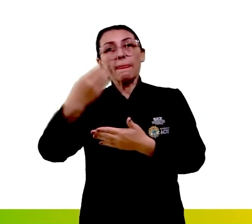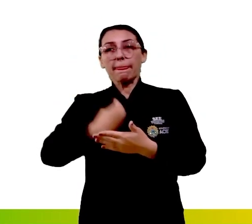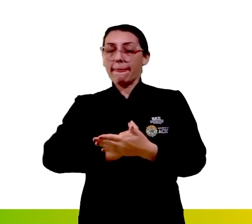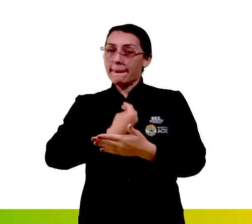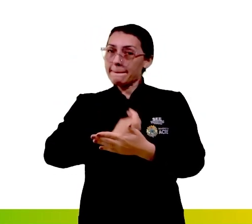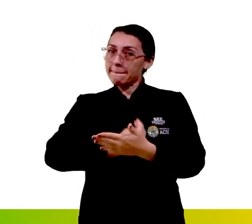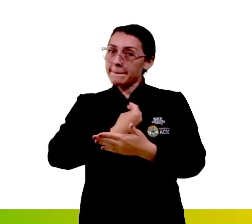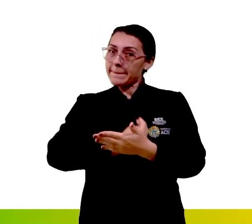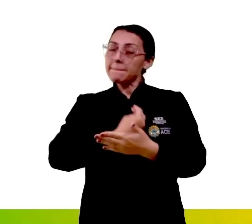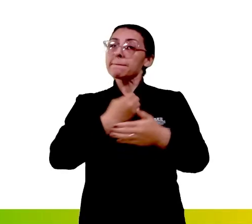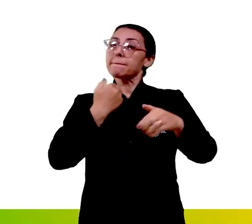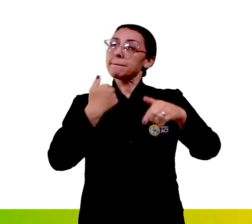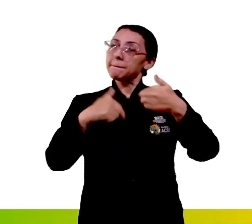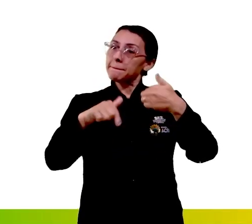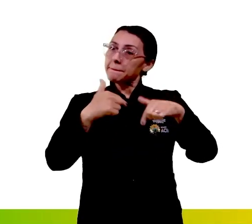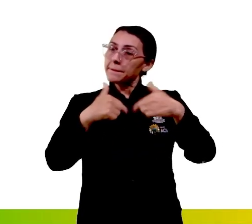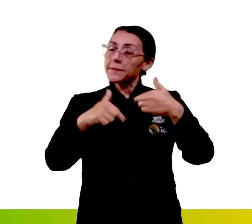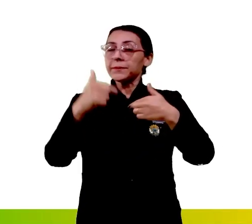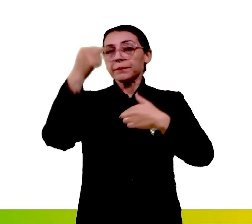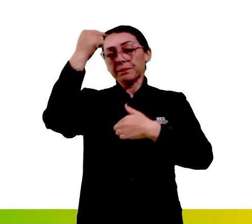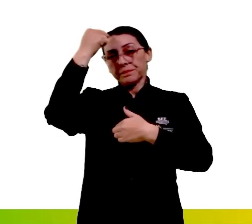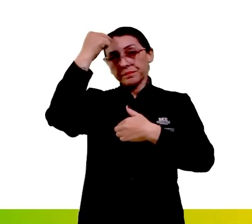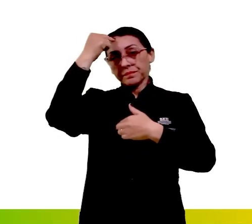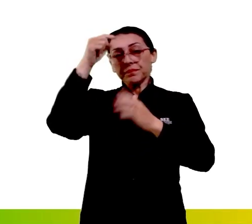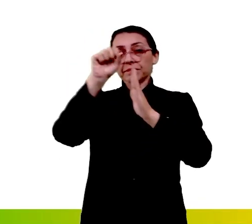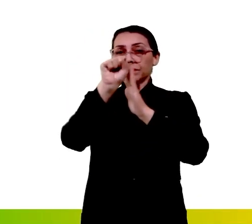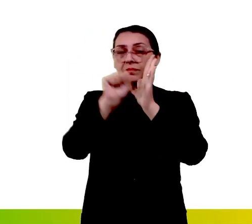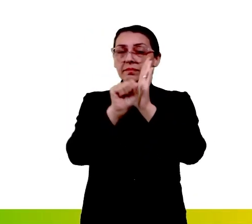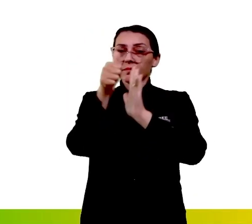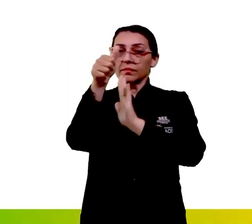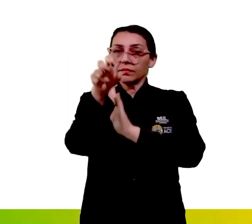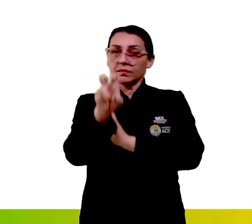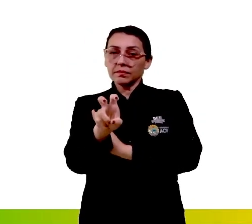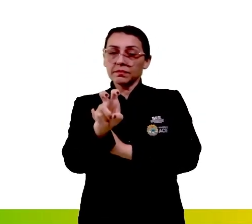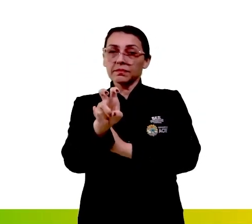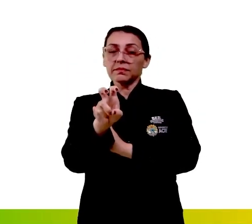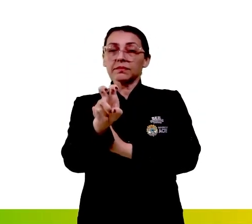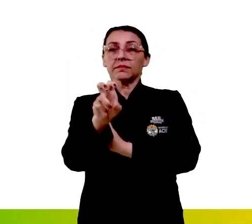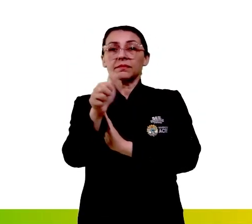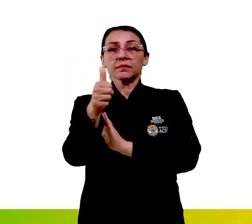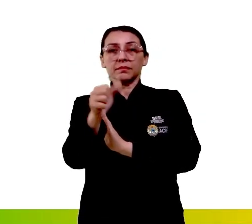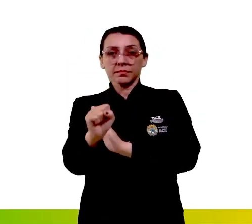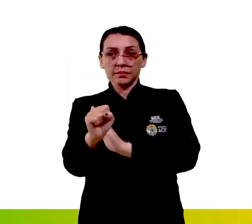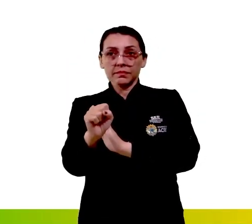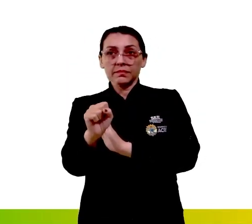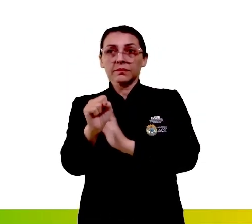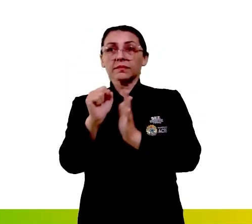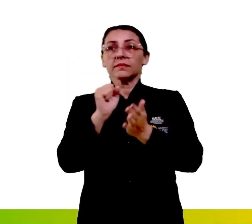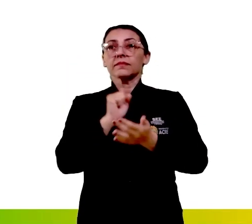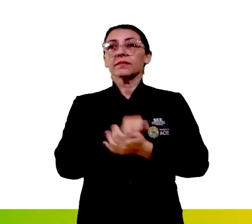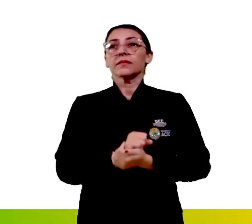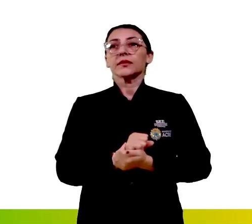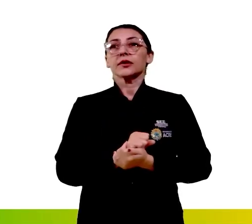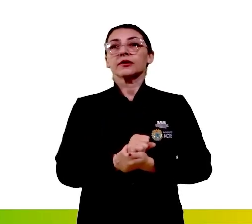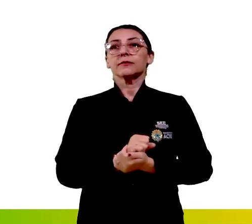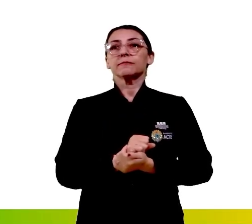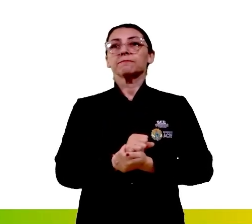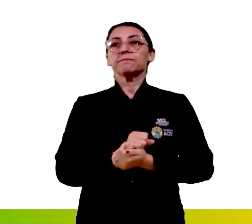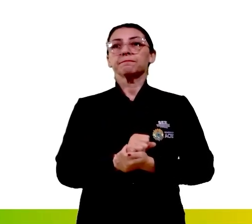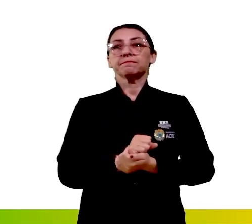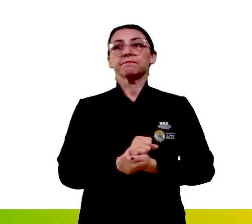viveram e atuaram aí entre o século XV e o século XVIII.